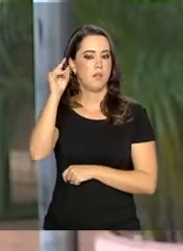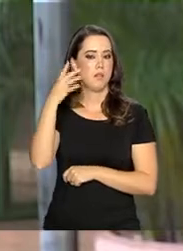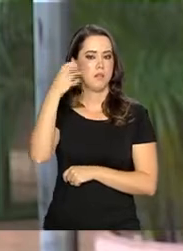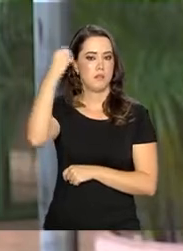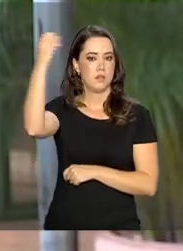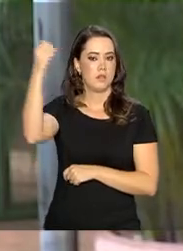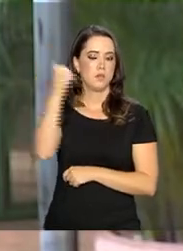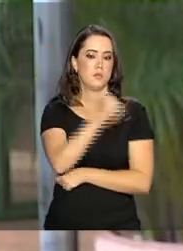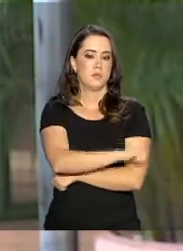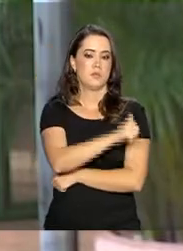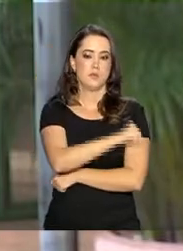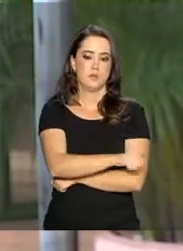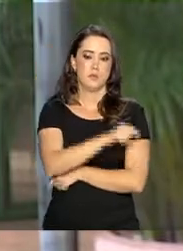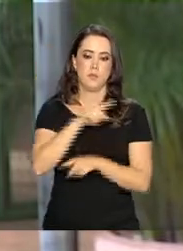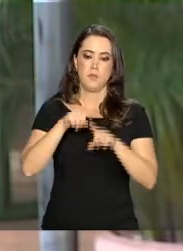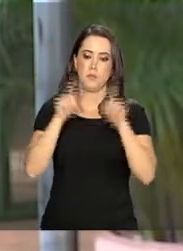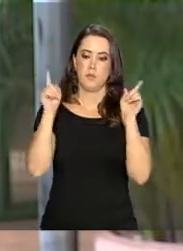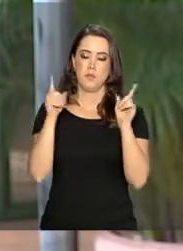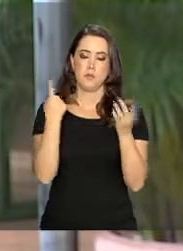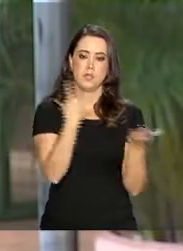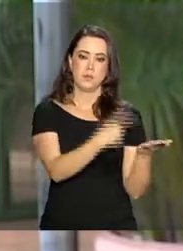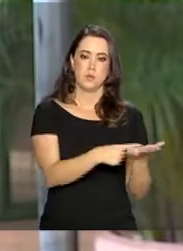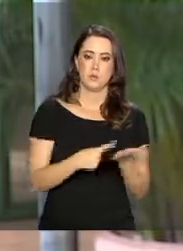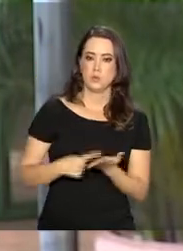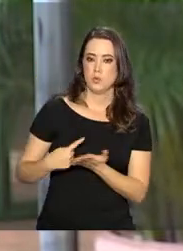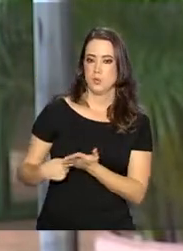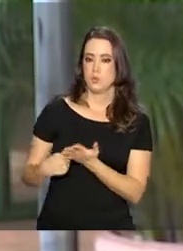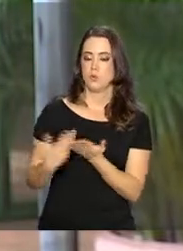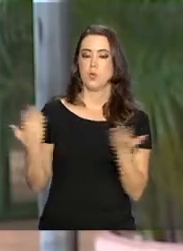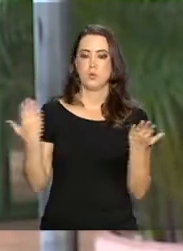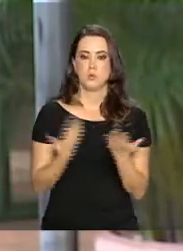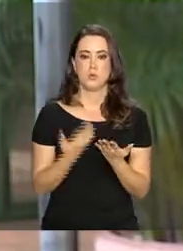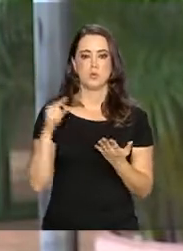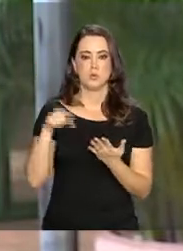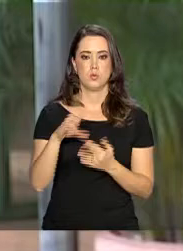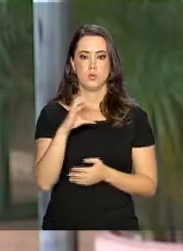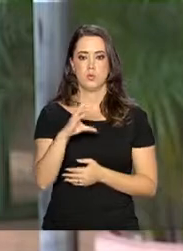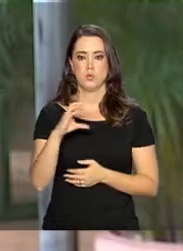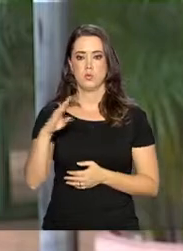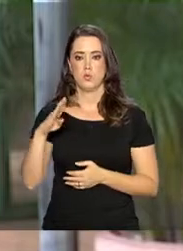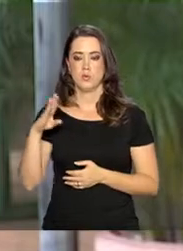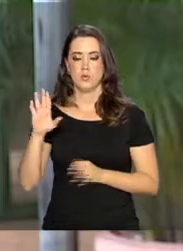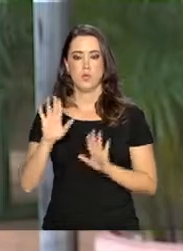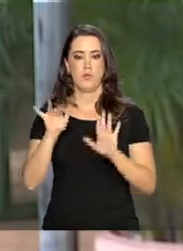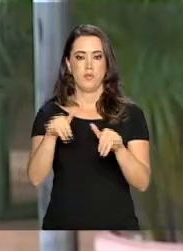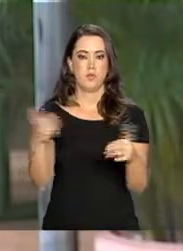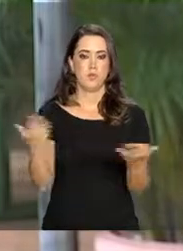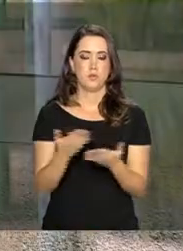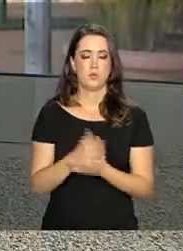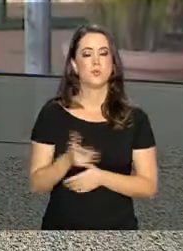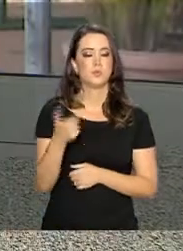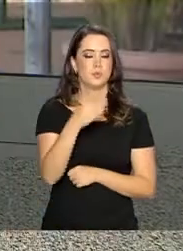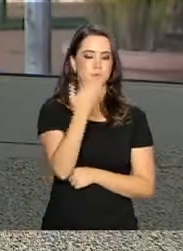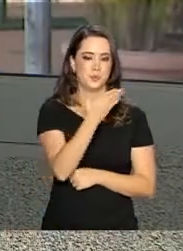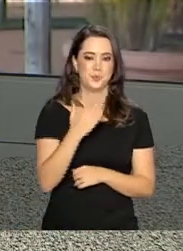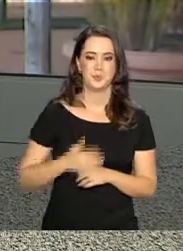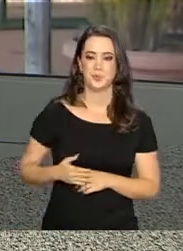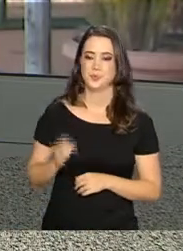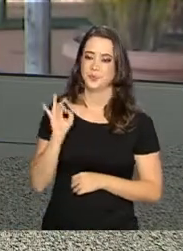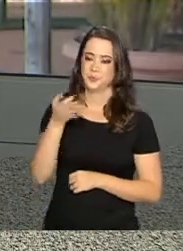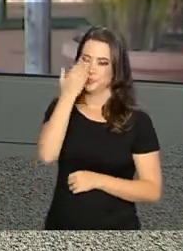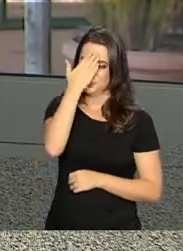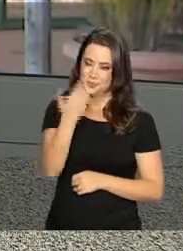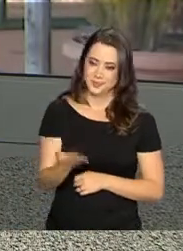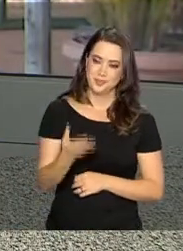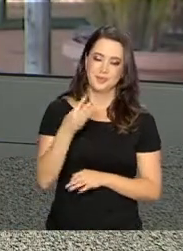o Rio de Janeiro. No entanto, a agenda oficial dele aqui se encerrou hoje. Roberto, eu volto com você. Tá